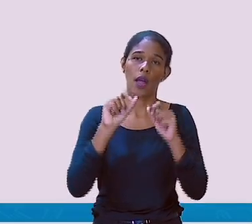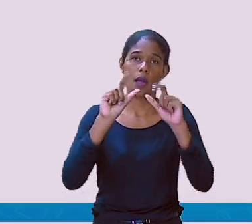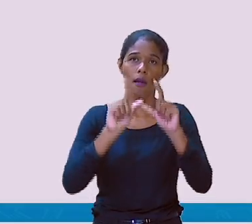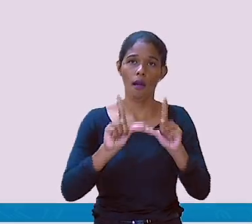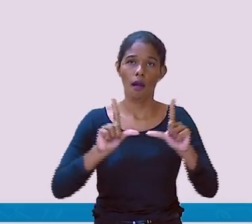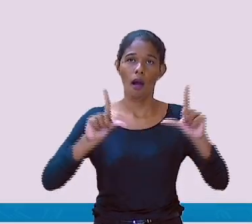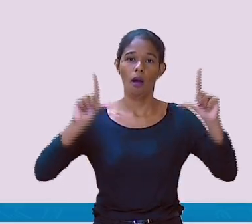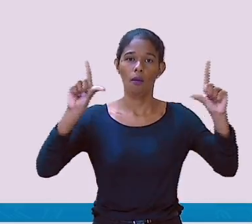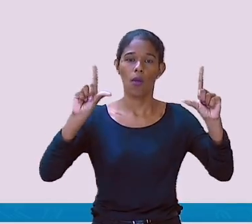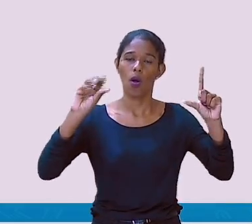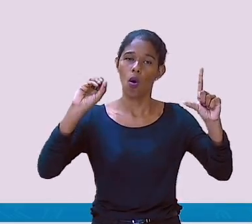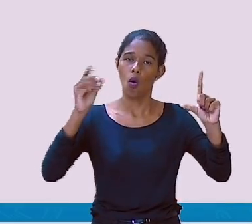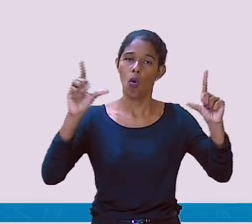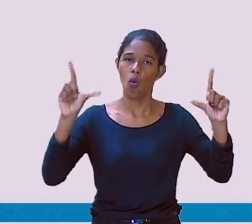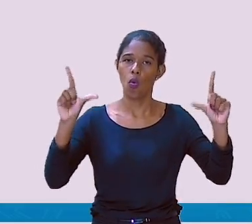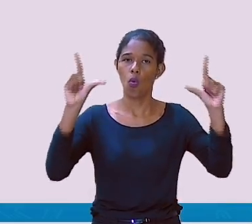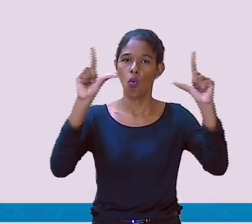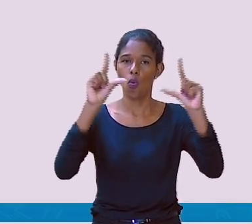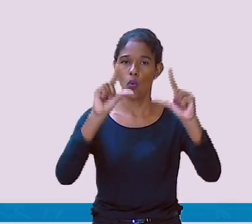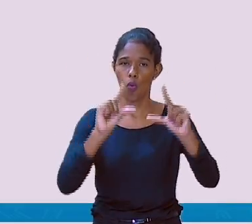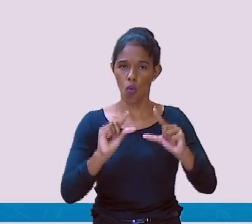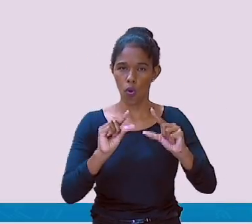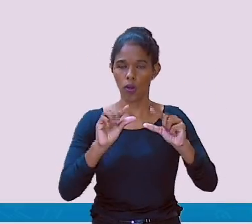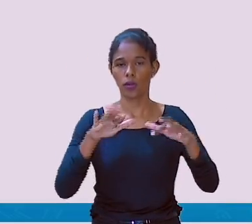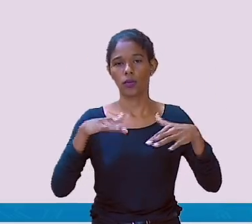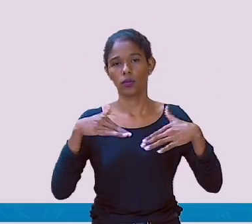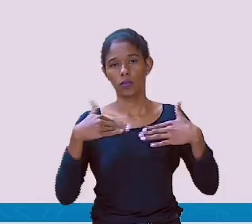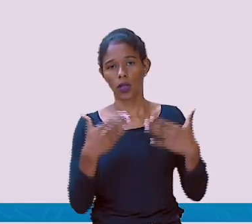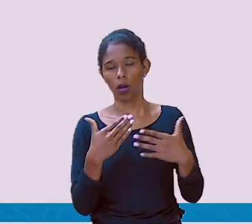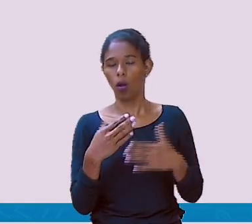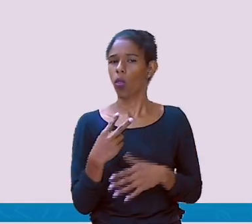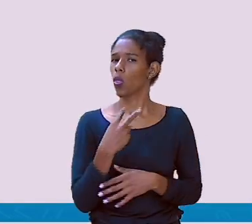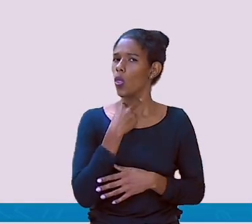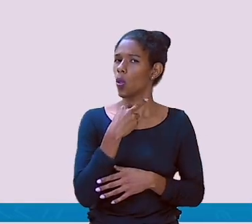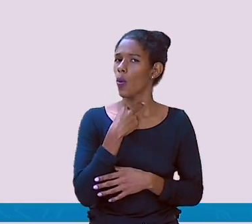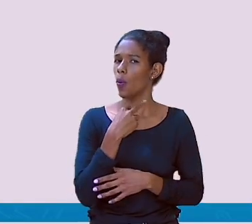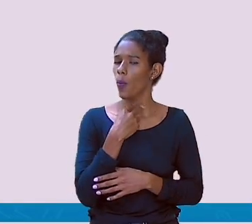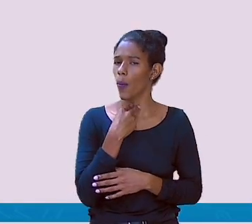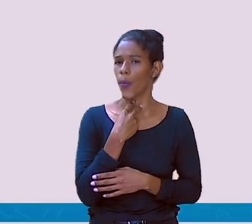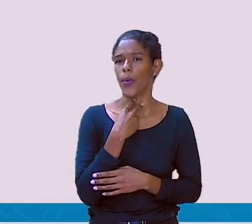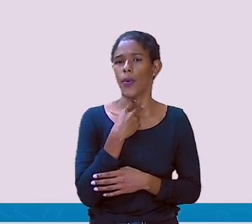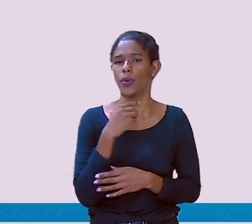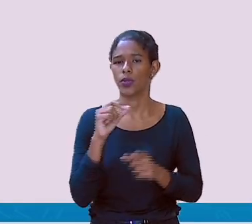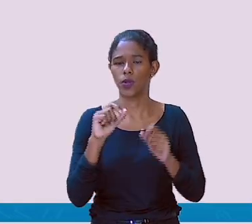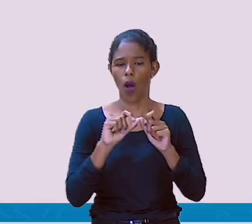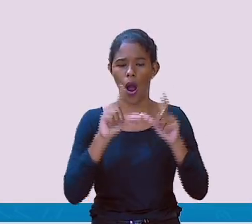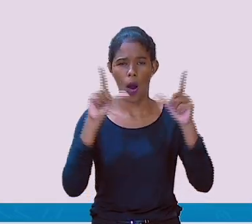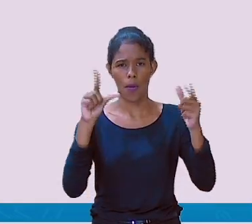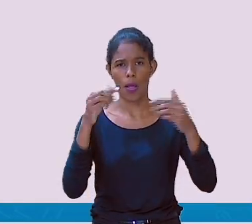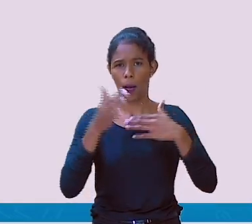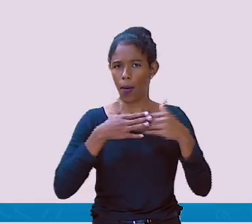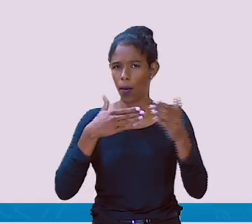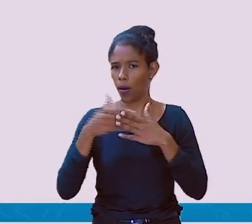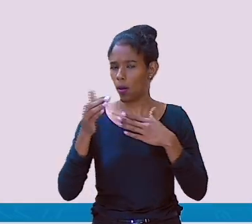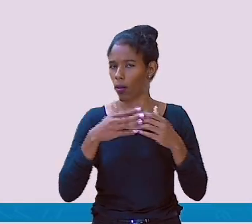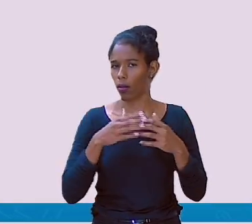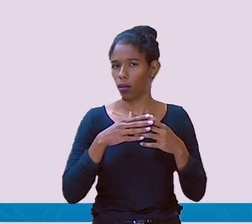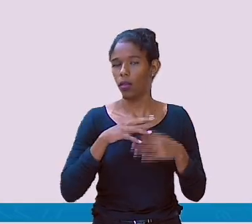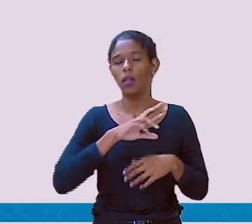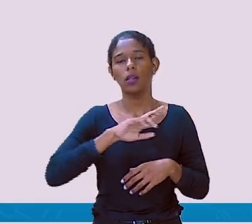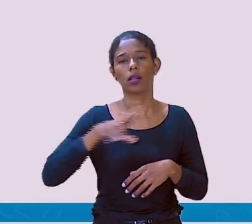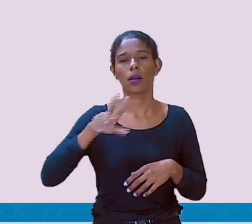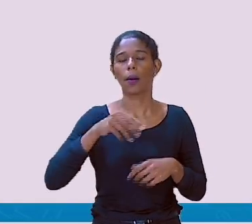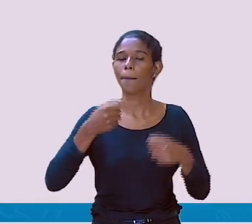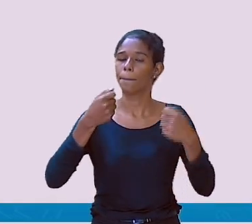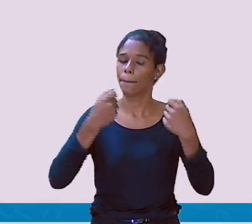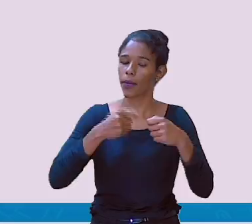forma. Eu não posso pegar uma figura, no caso aqui um pentágono, e eu vou aumentar esse pentágono. Eu tenho que saber